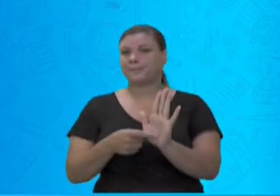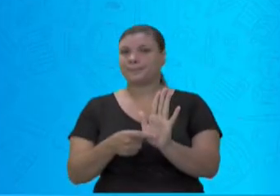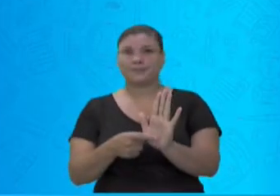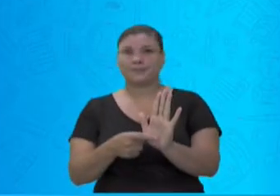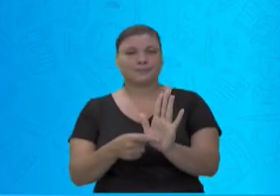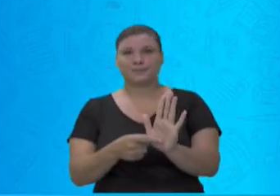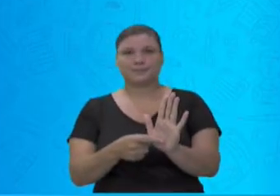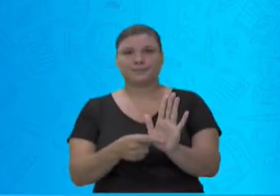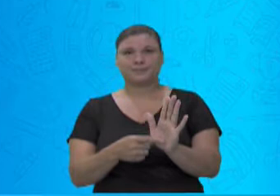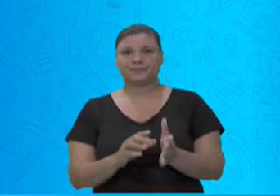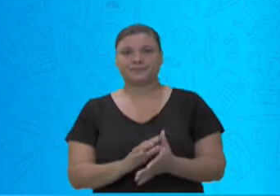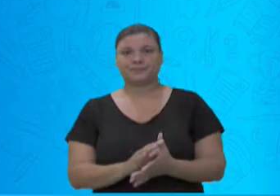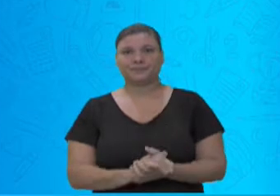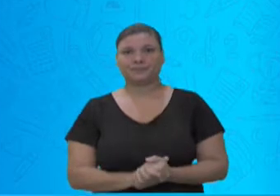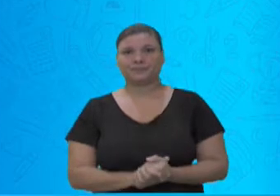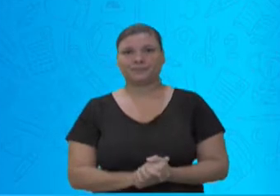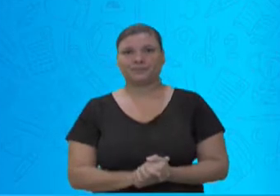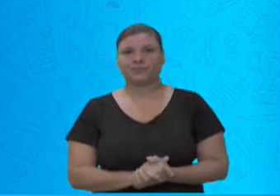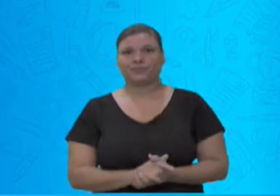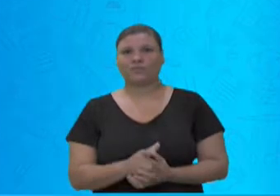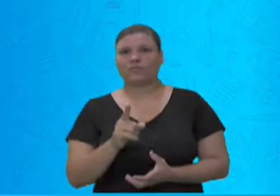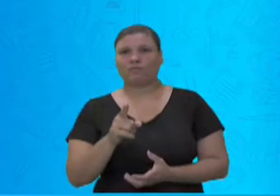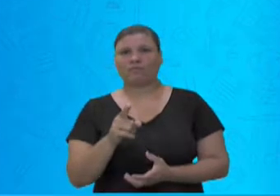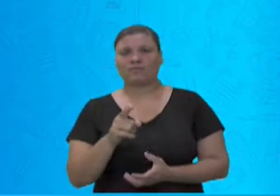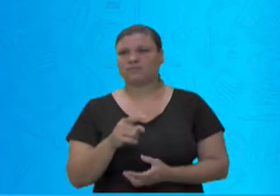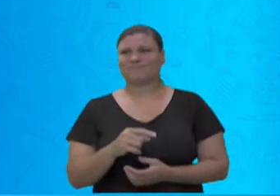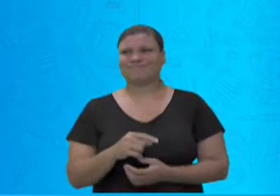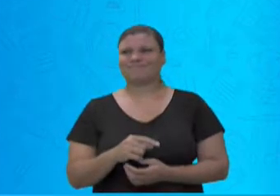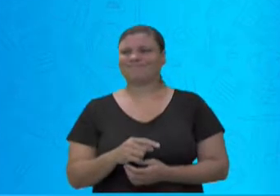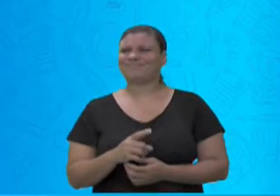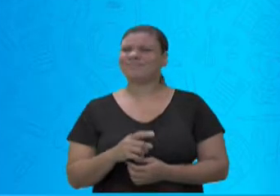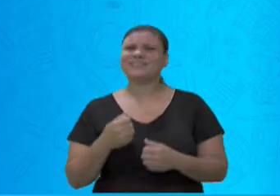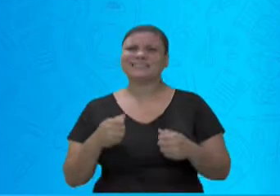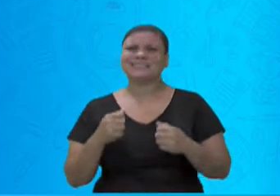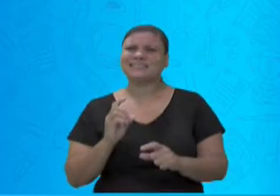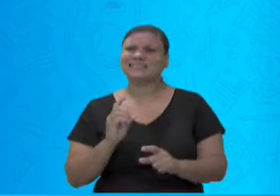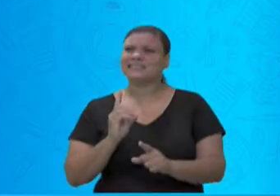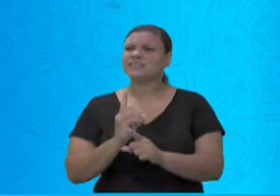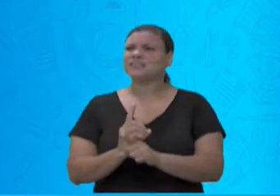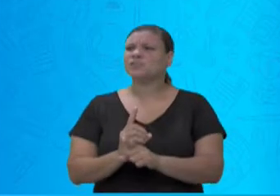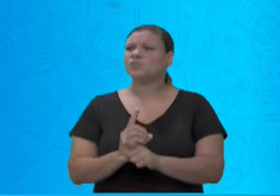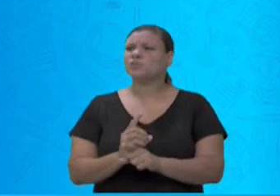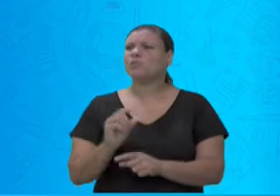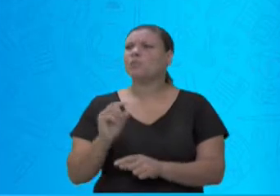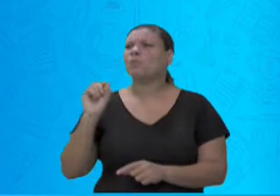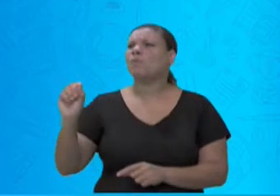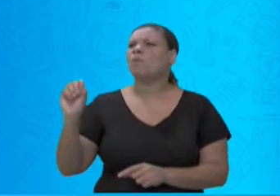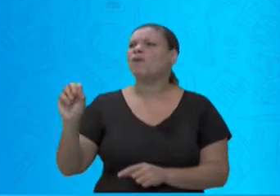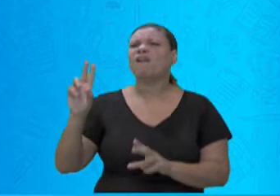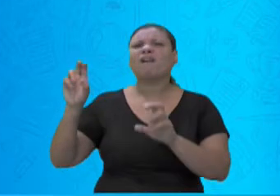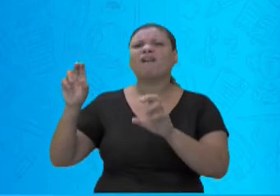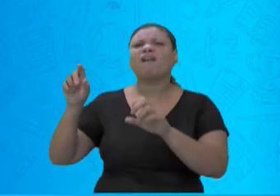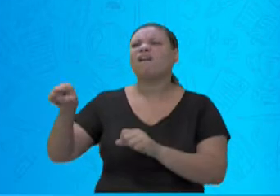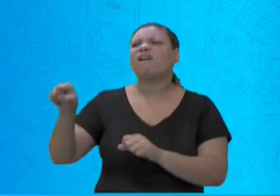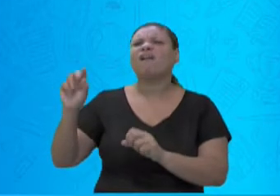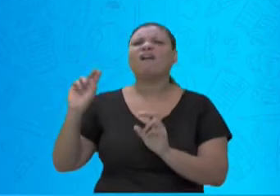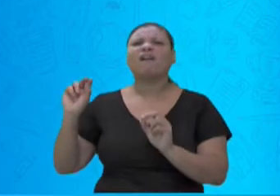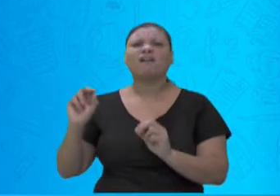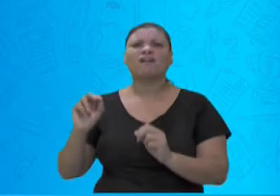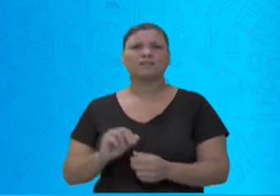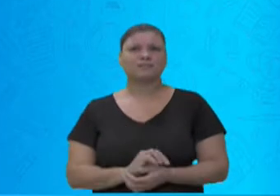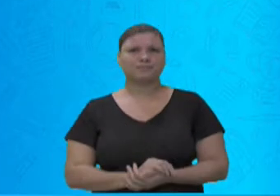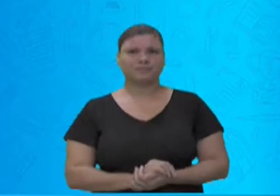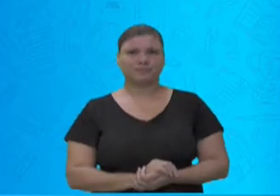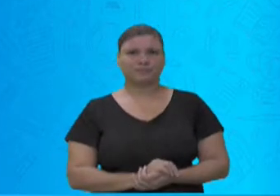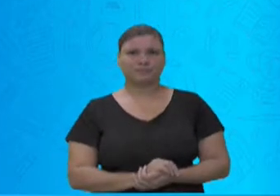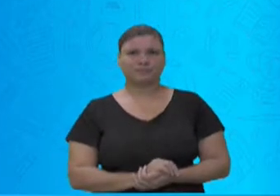Você não sabe de quem está falando. A identidade dessa pessoa é desconhecida.